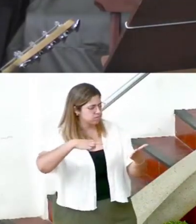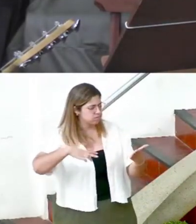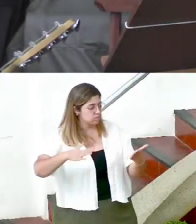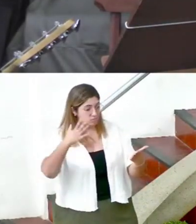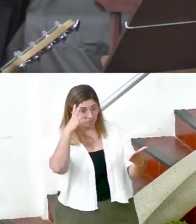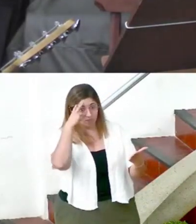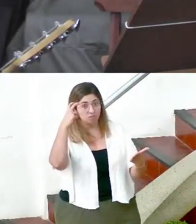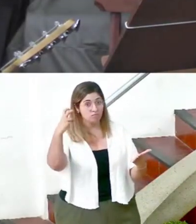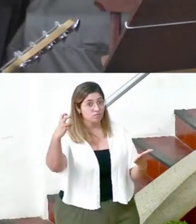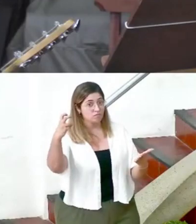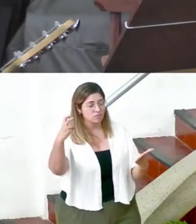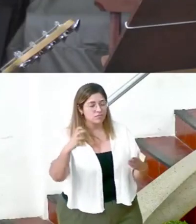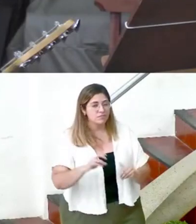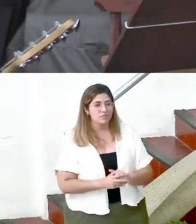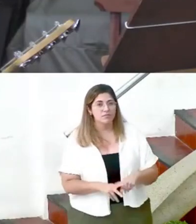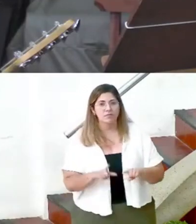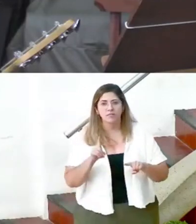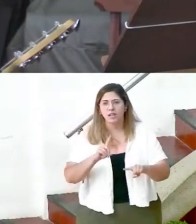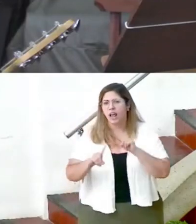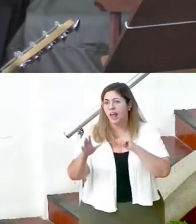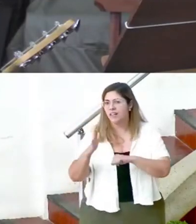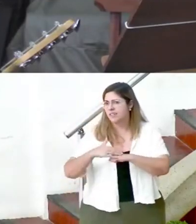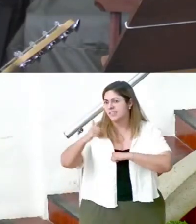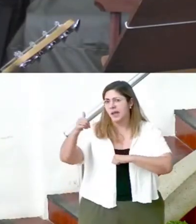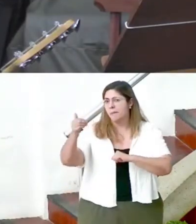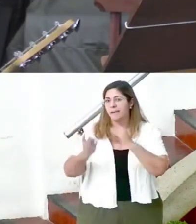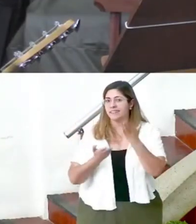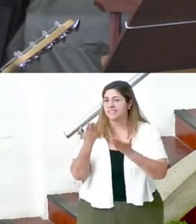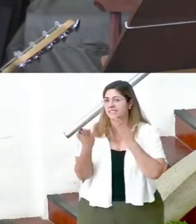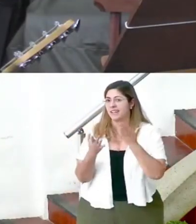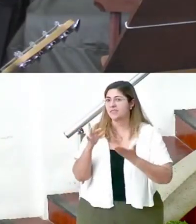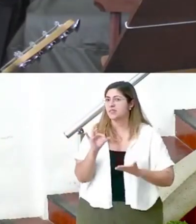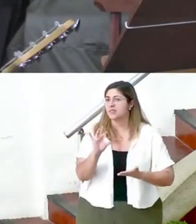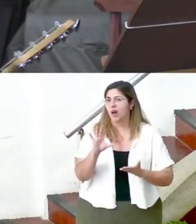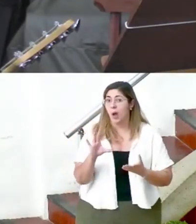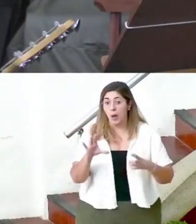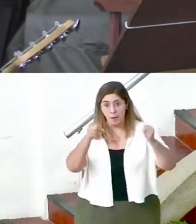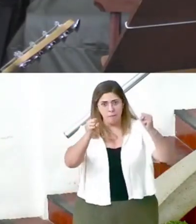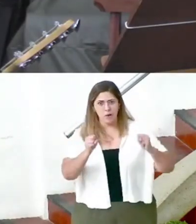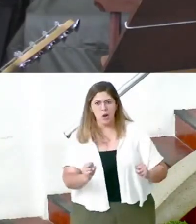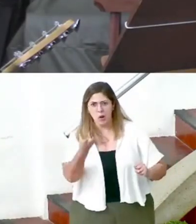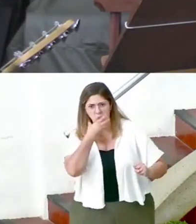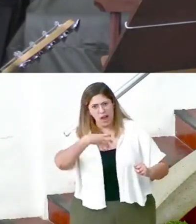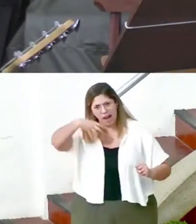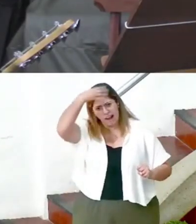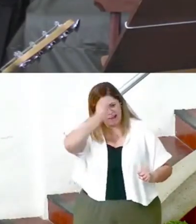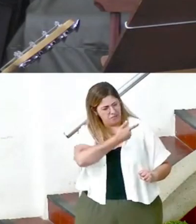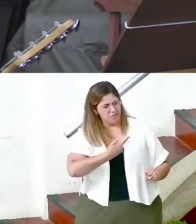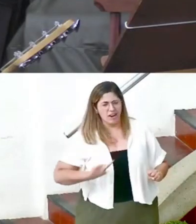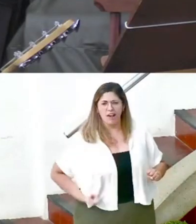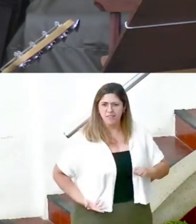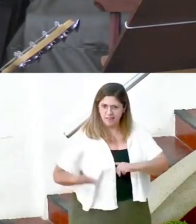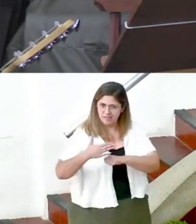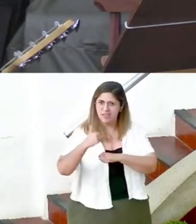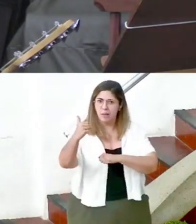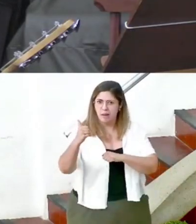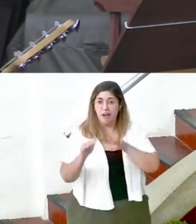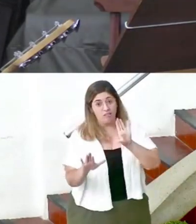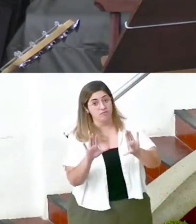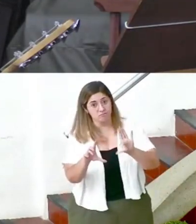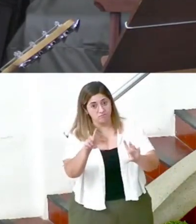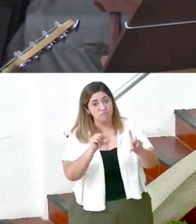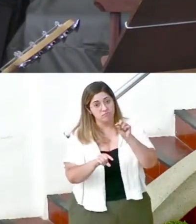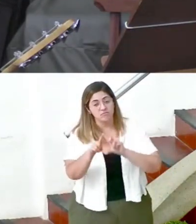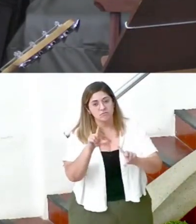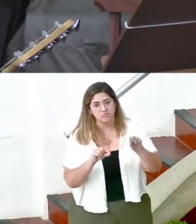sábios! Mas não foram eles os chamados. Os poderosos também não foram chamados, embora alguns tenham sido chamados. Por